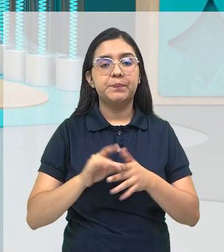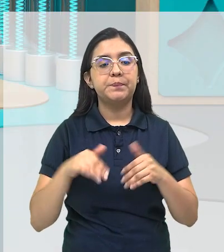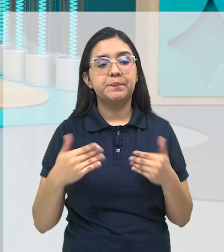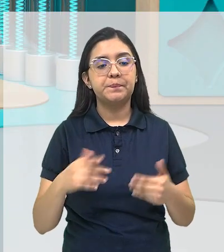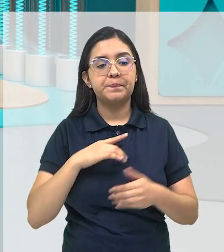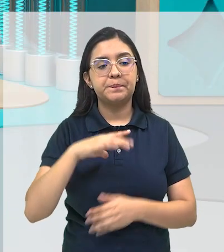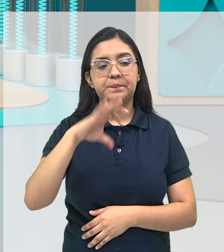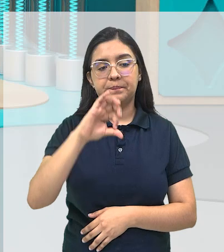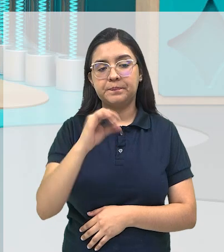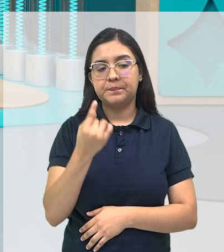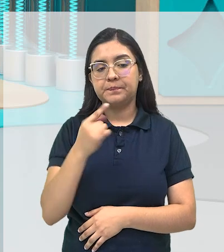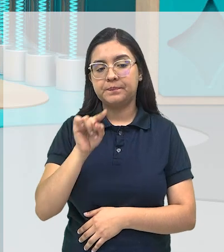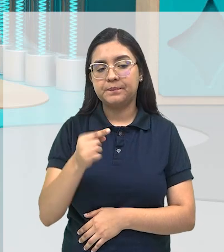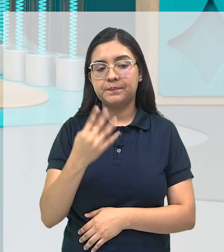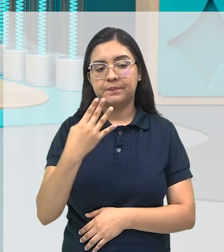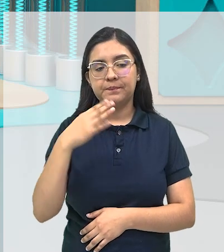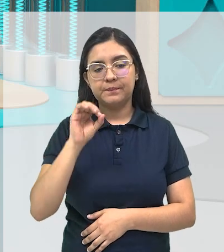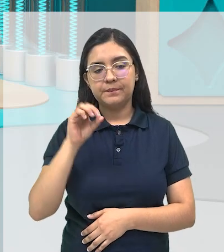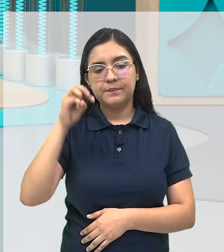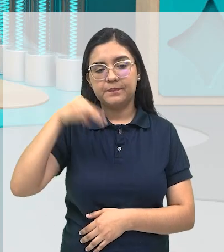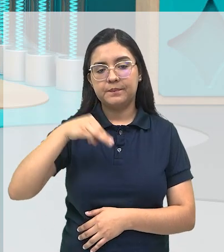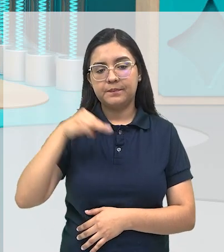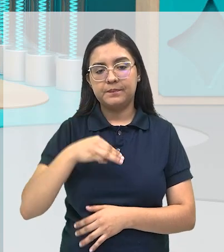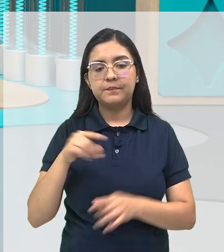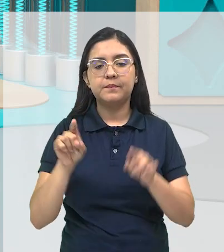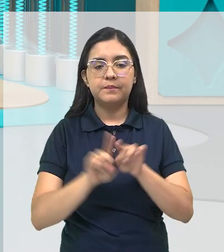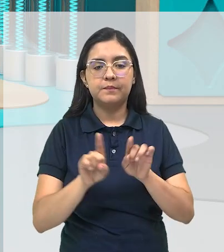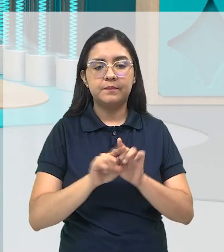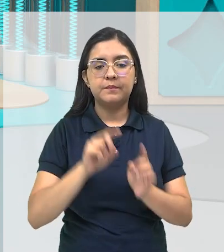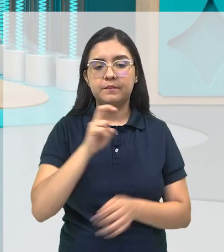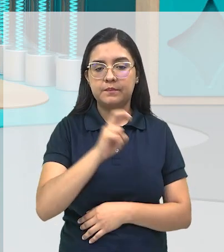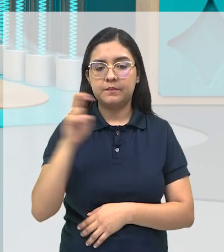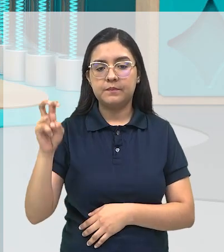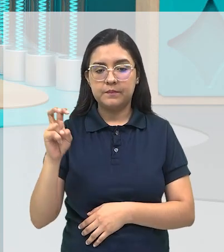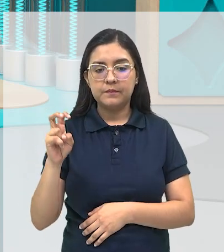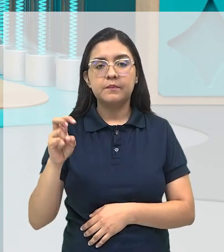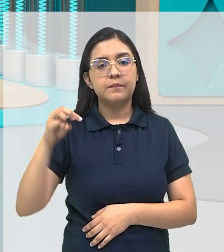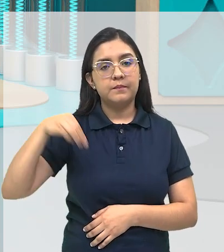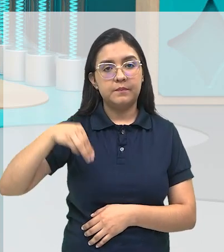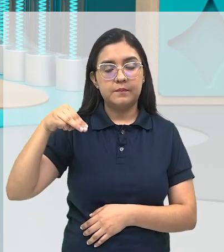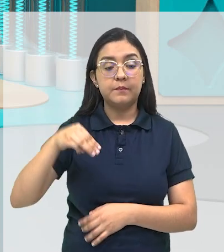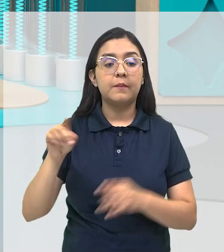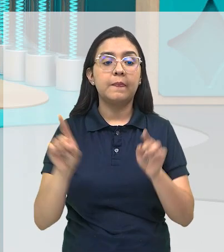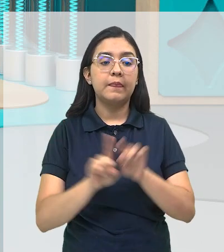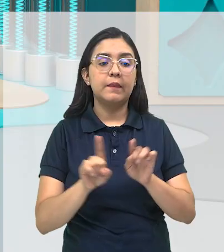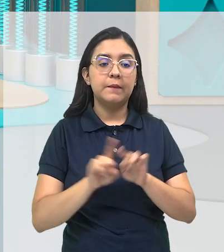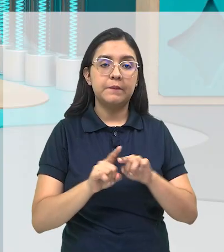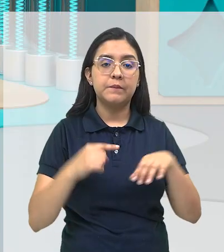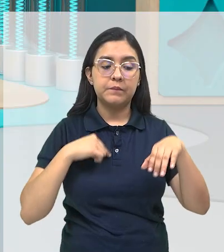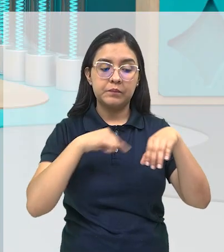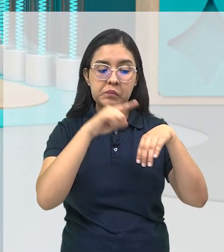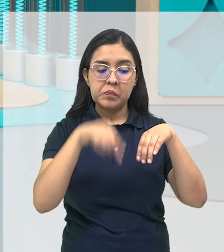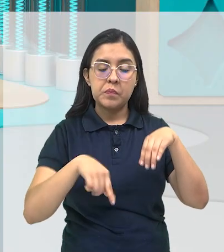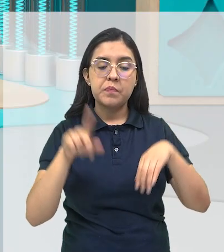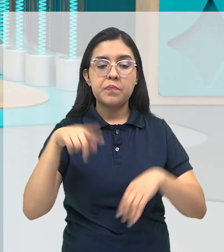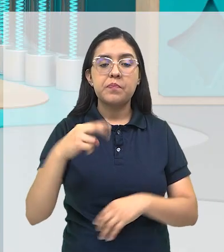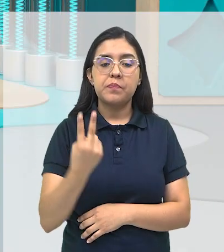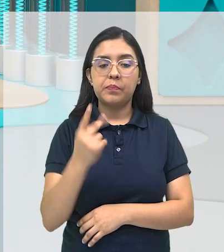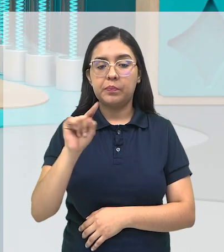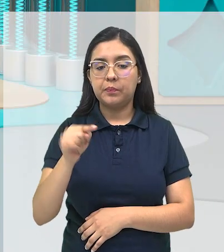ter 91,40 metros de comprimento por 55 de largura. E as medidas da trave, elas são